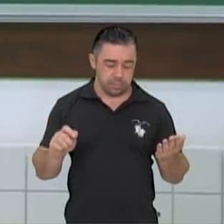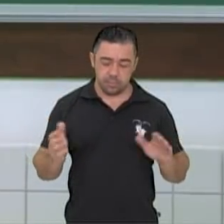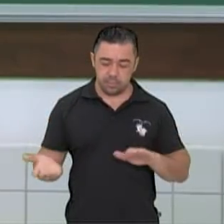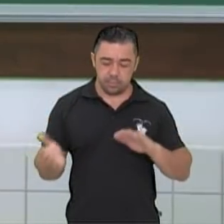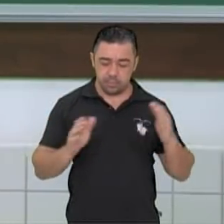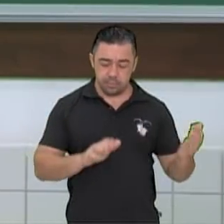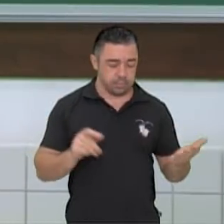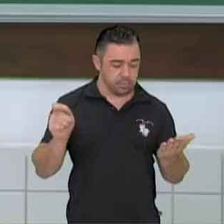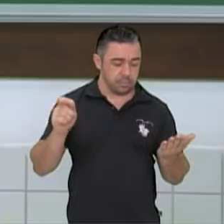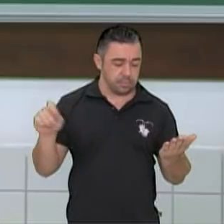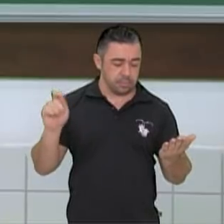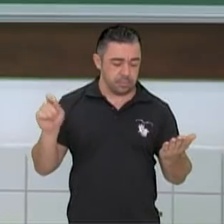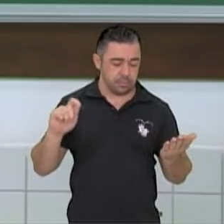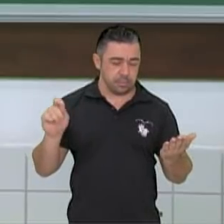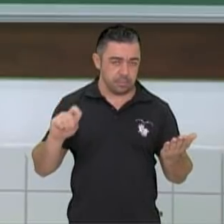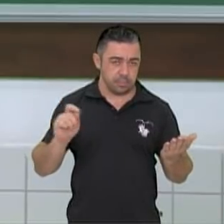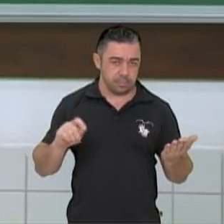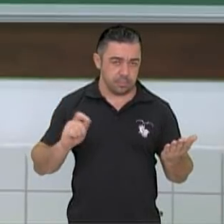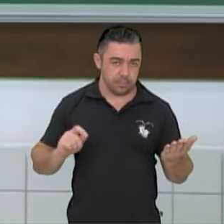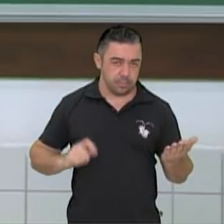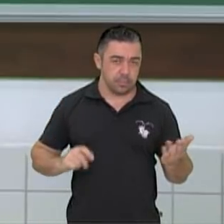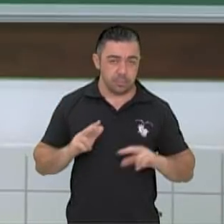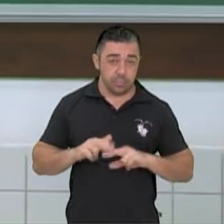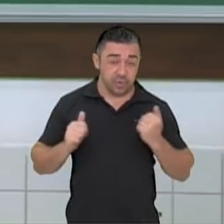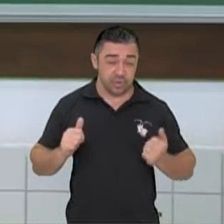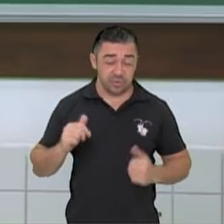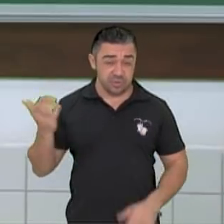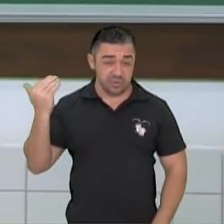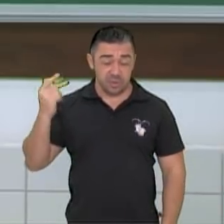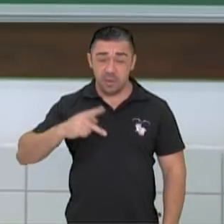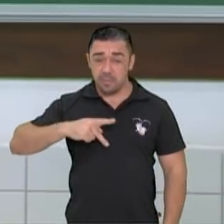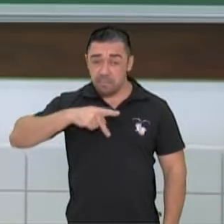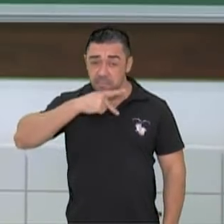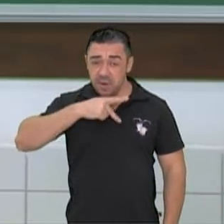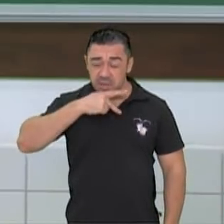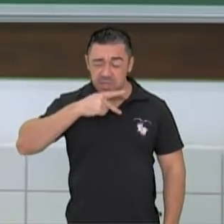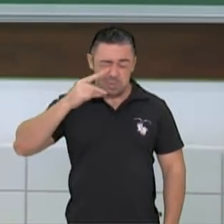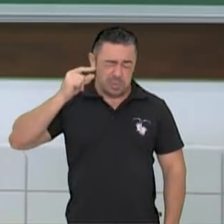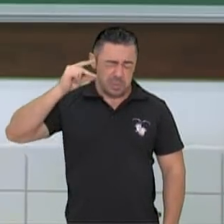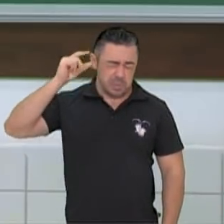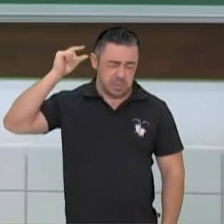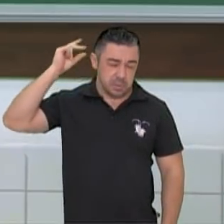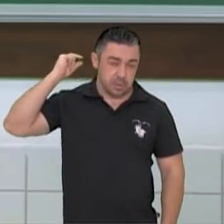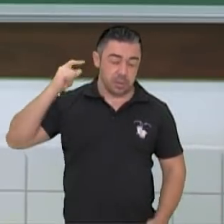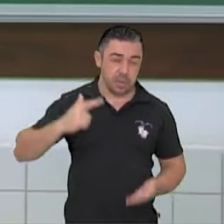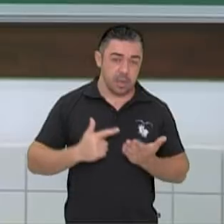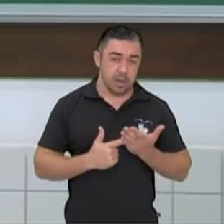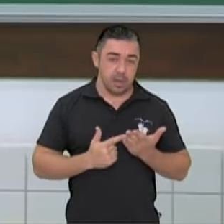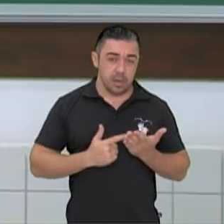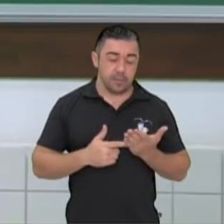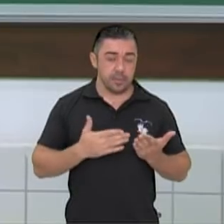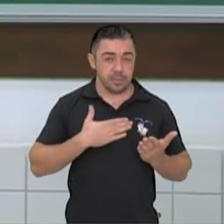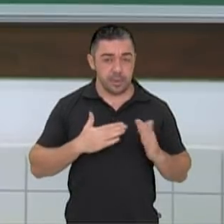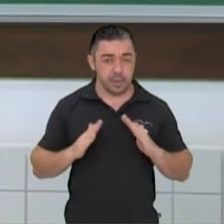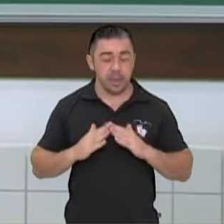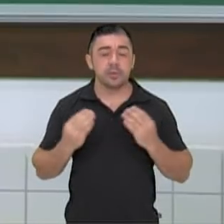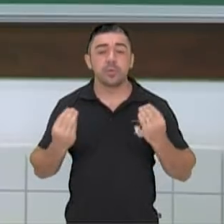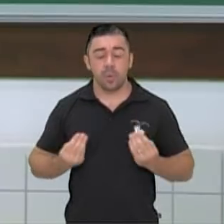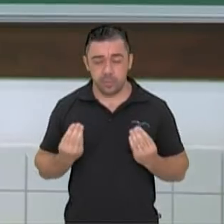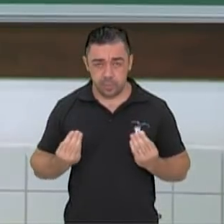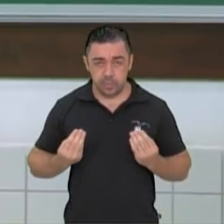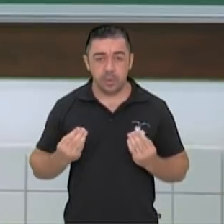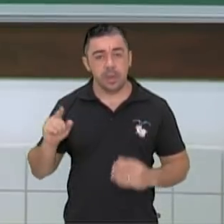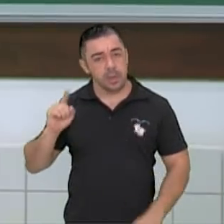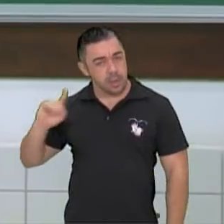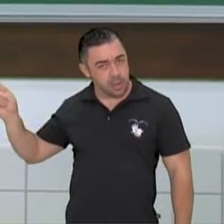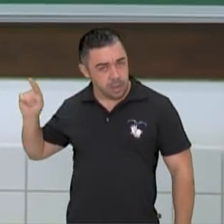né, produzido por Platão lá 5 séculos antes de Cristo, a República, foi parar na minha biblioteca, na minha casa. Como?